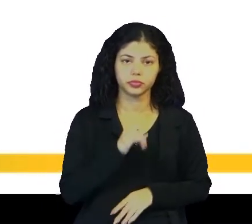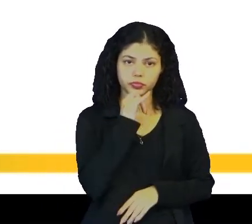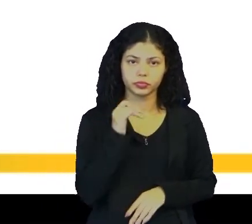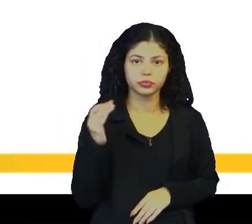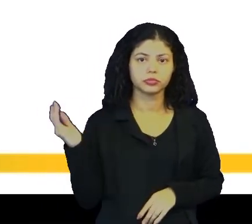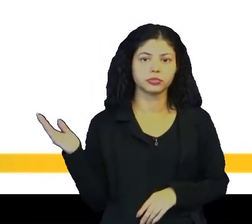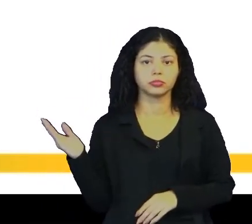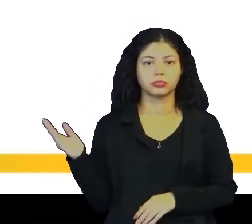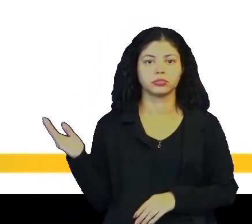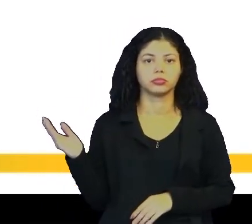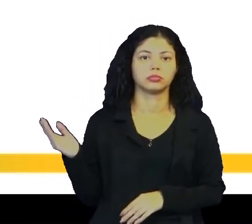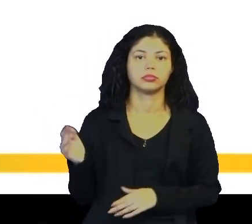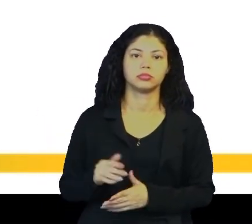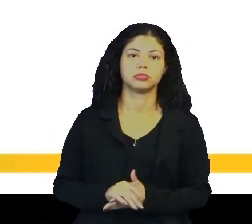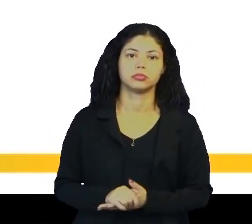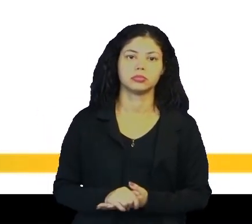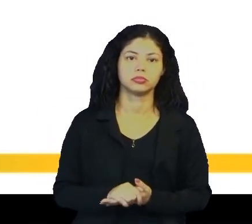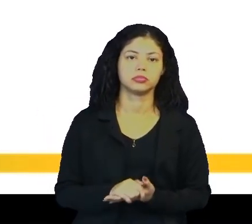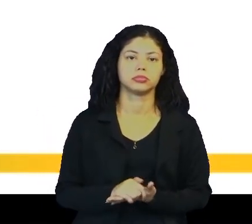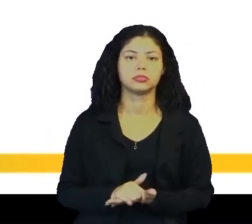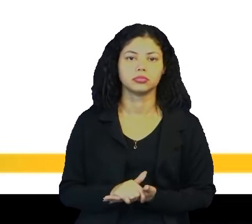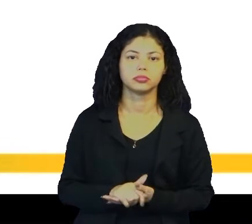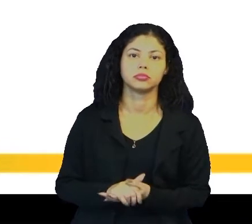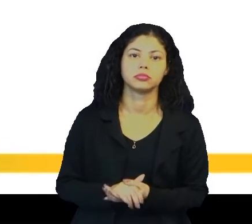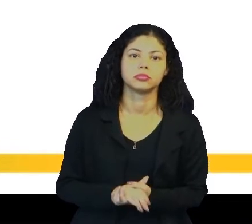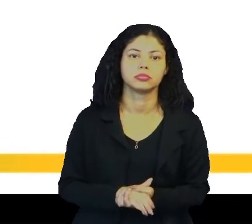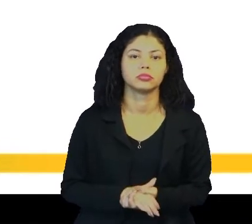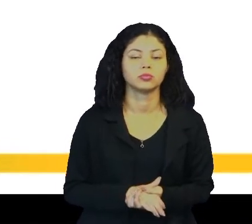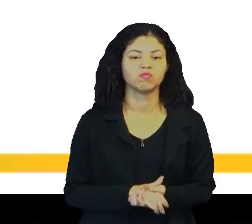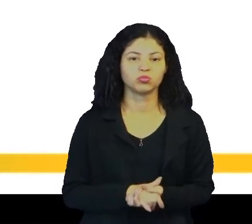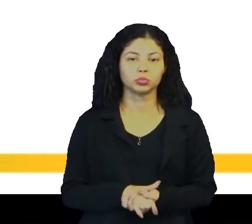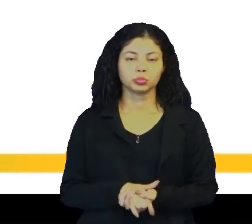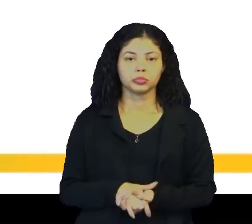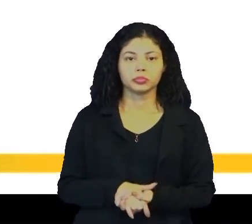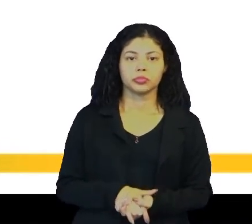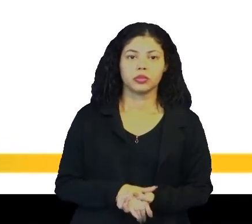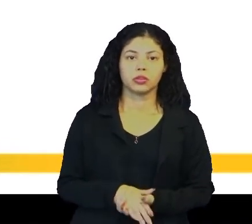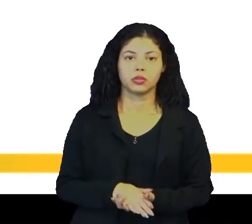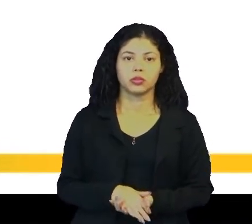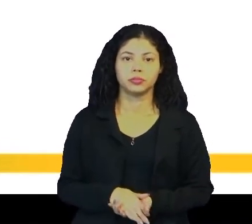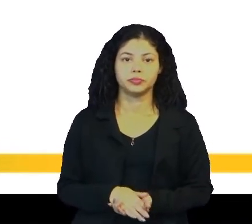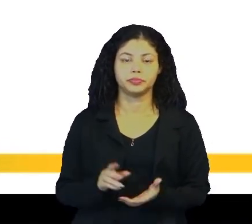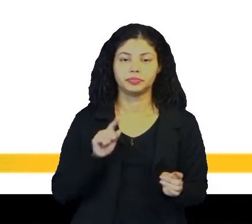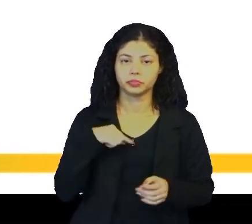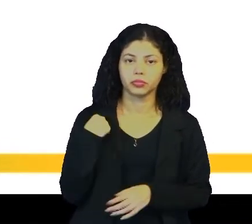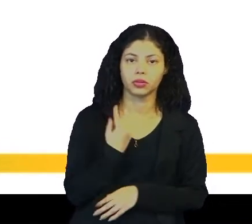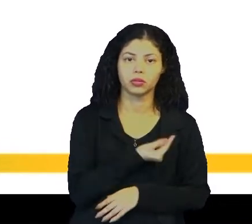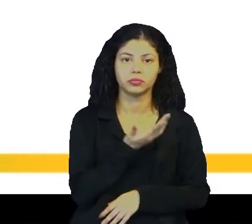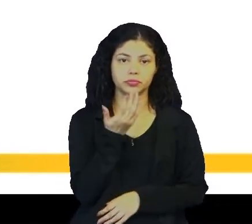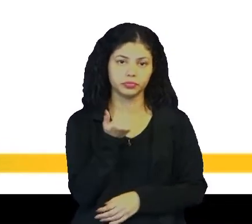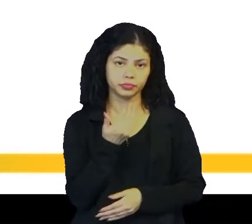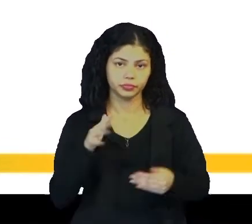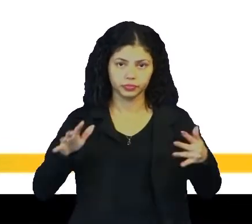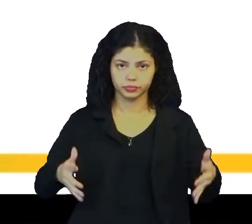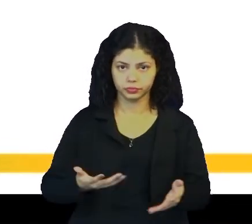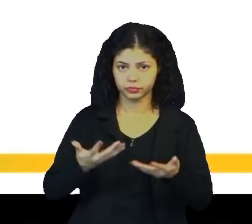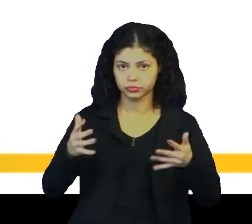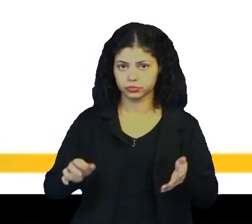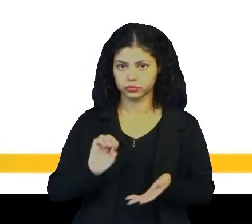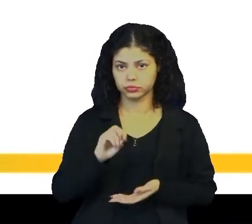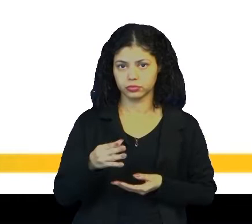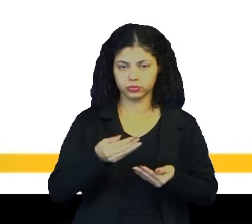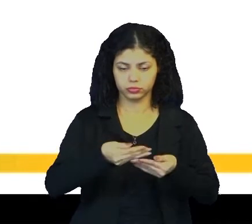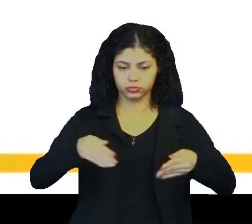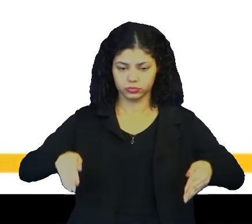Exemplos: we can eat a salad or a vegetable soup. Nós podemos comer uma salada ou